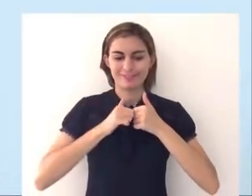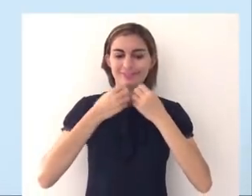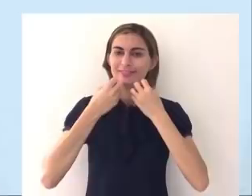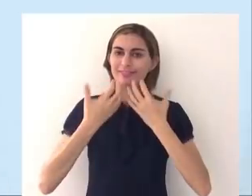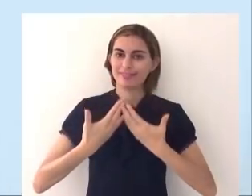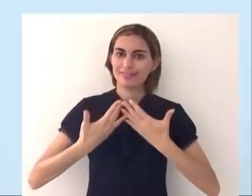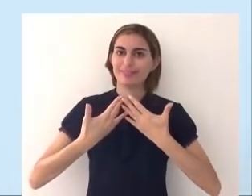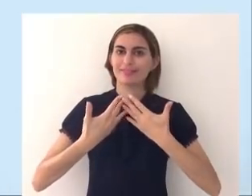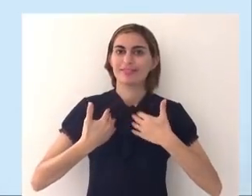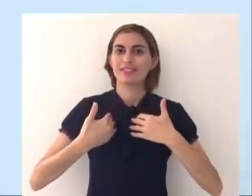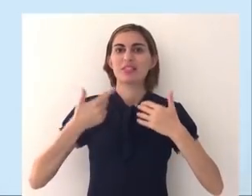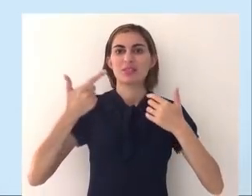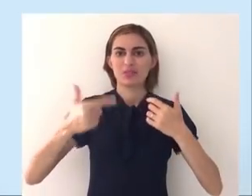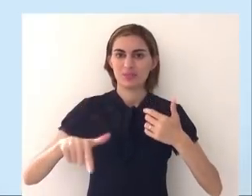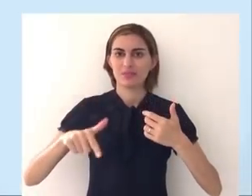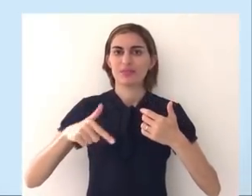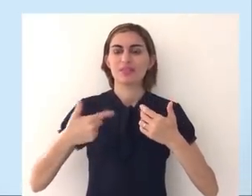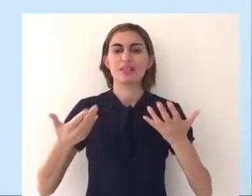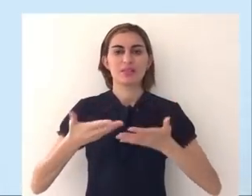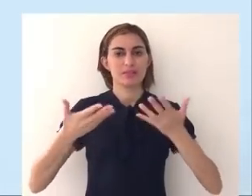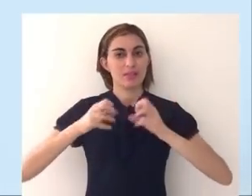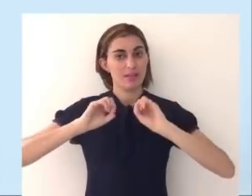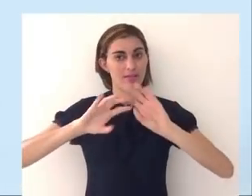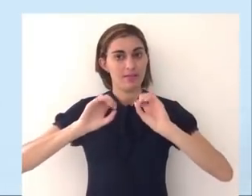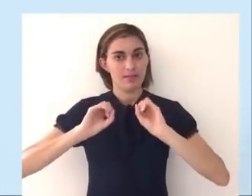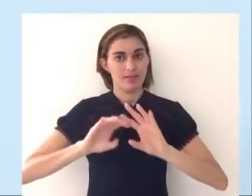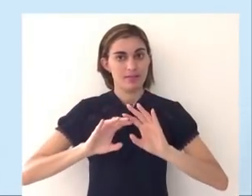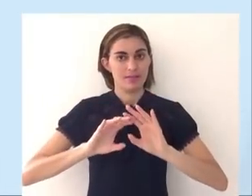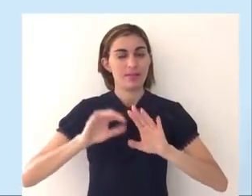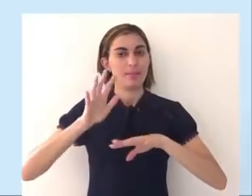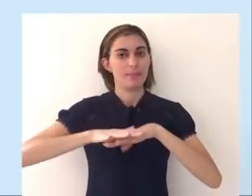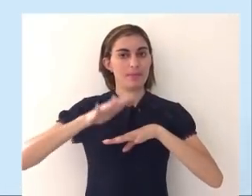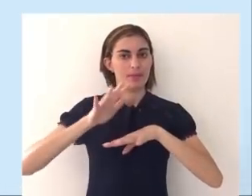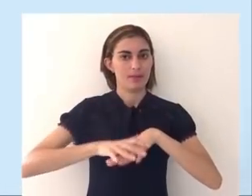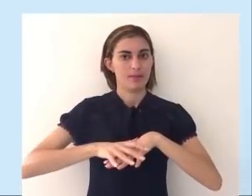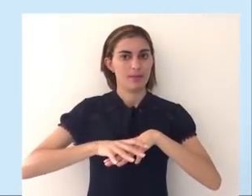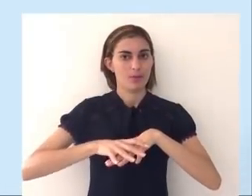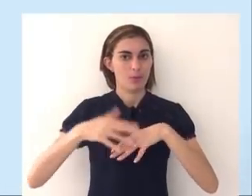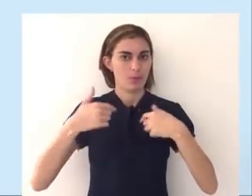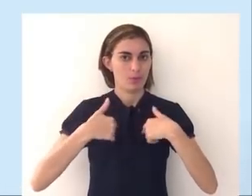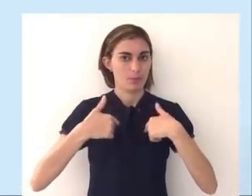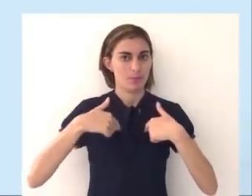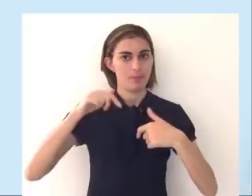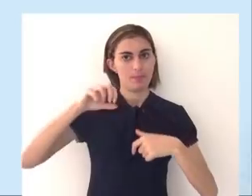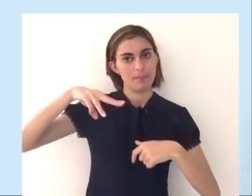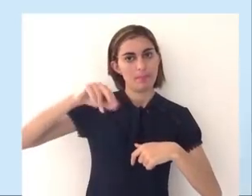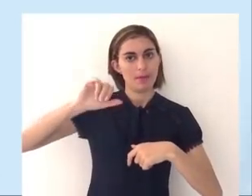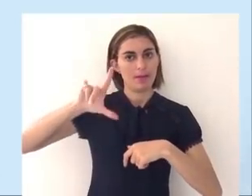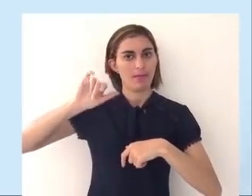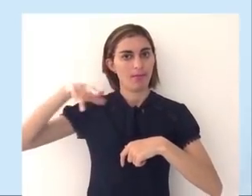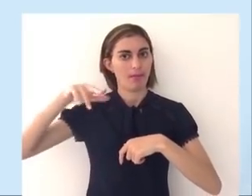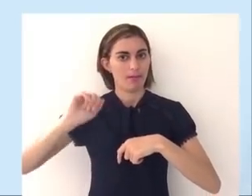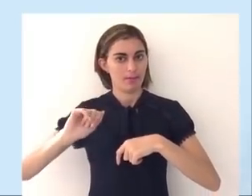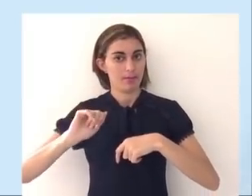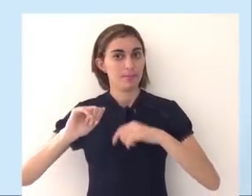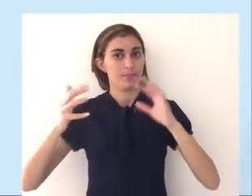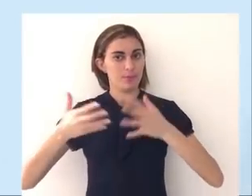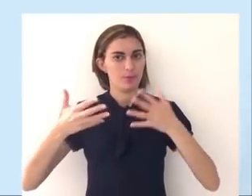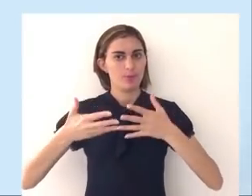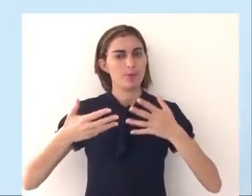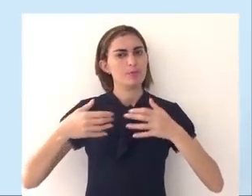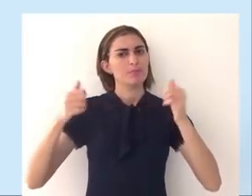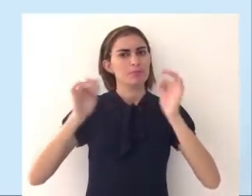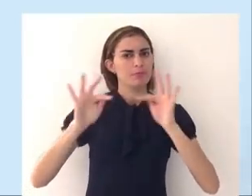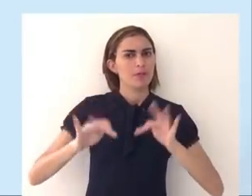pessoal, tudo bem? Tudo tranquilo? Hoje nossa aula de matemática vai ser comigo, Milena Monique, e